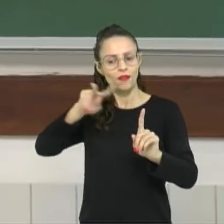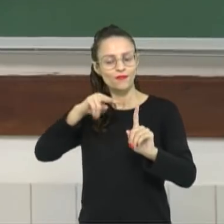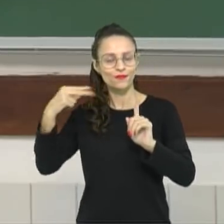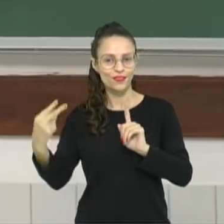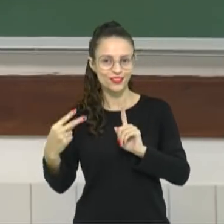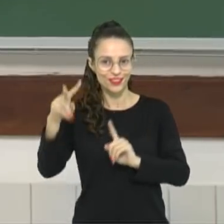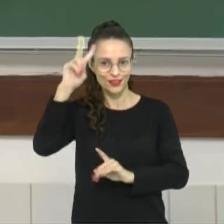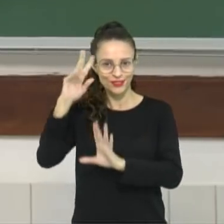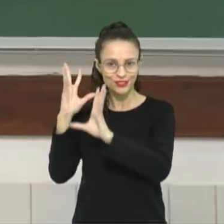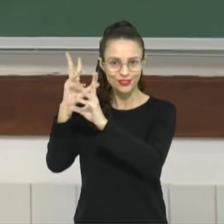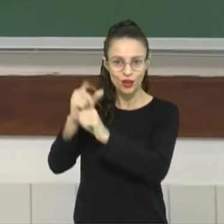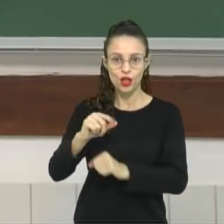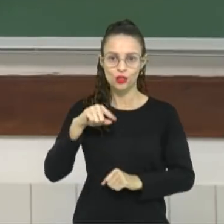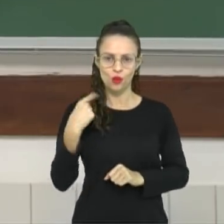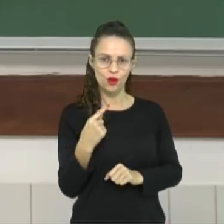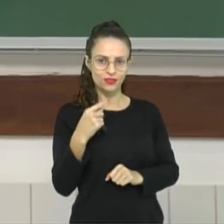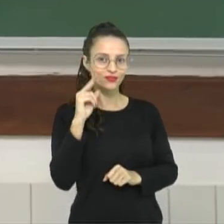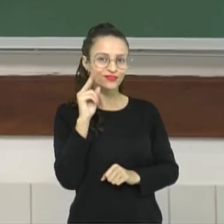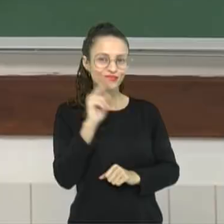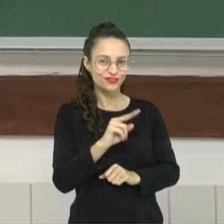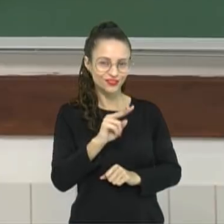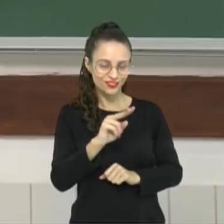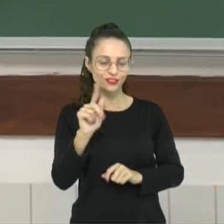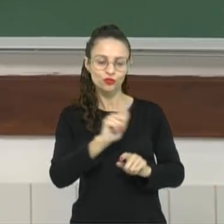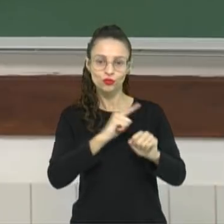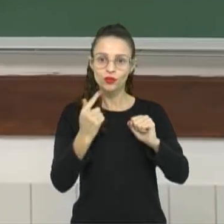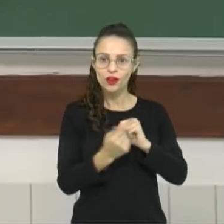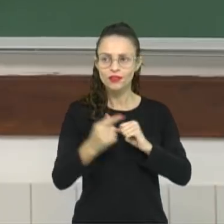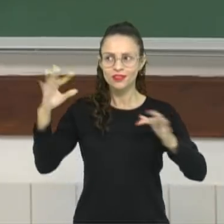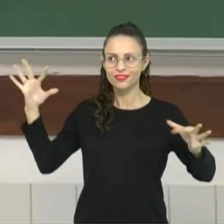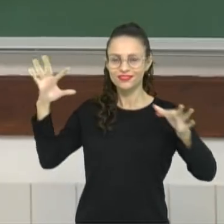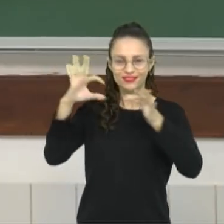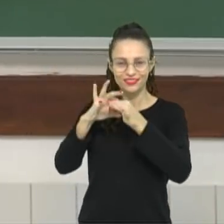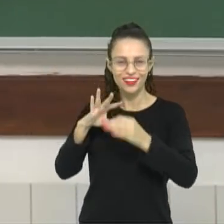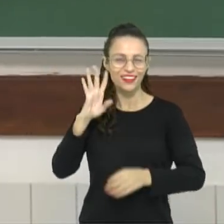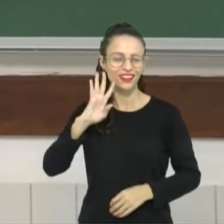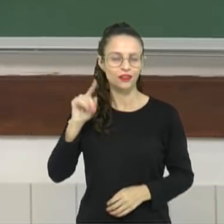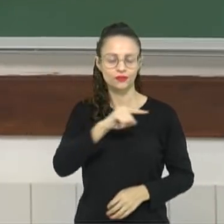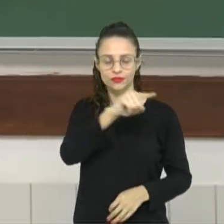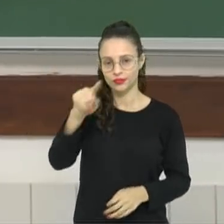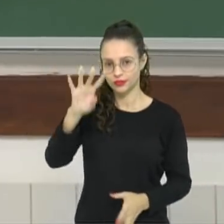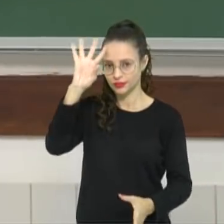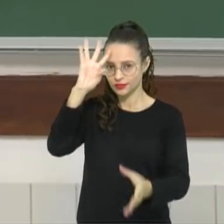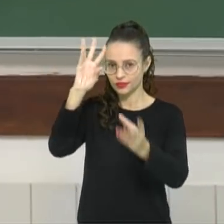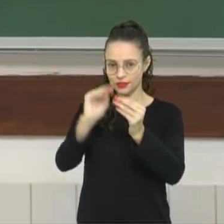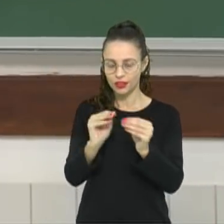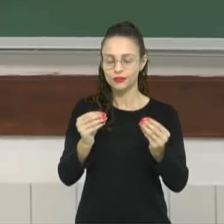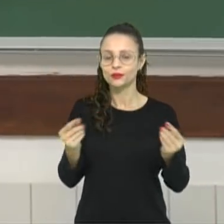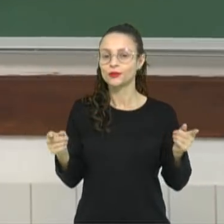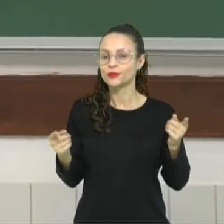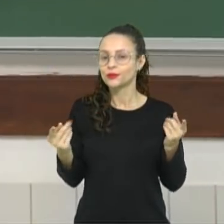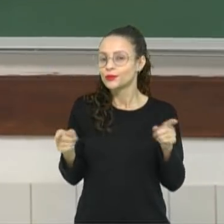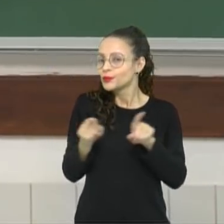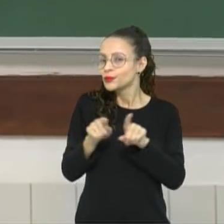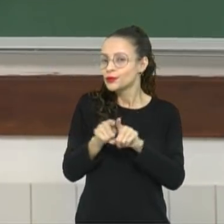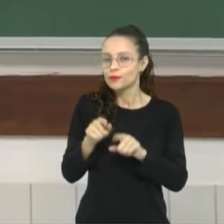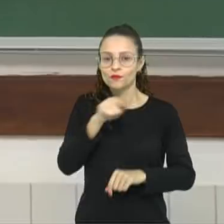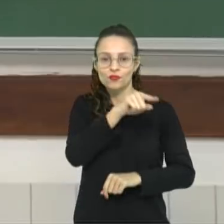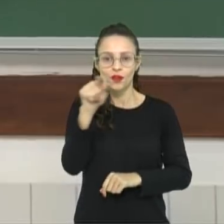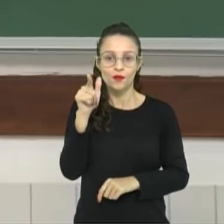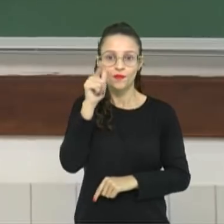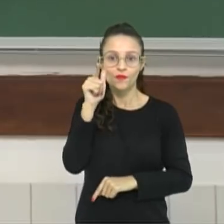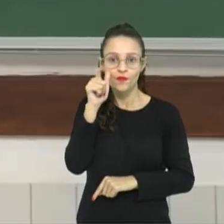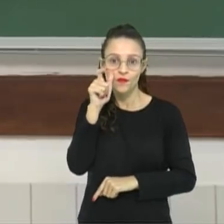aqui trabalha com a visão geográfica, mas é bem bacana para que vocês entendam tudo isso, para que vocês vejam os